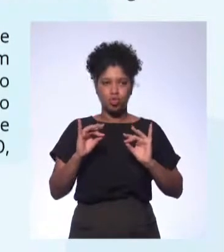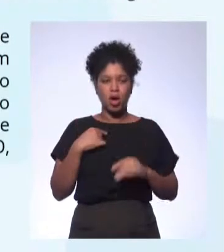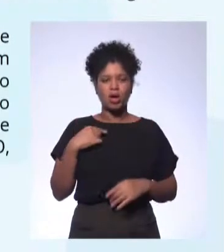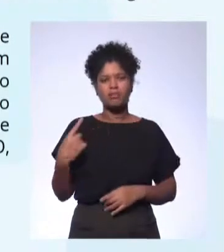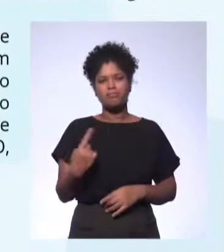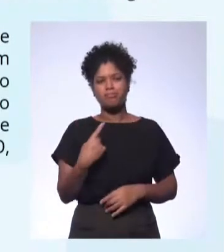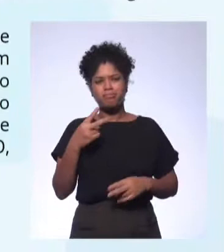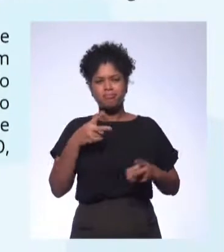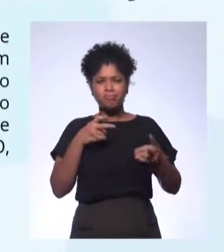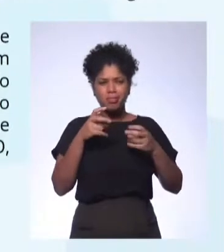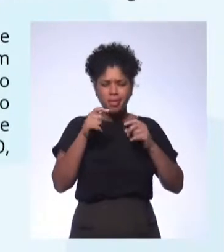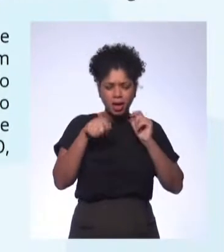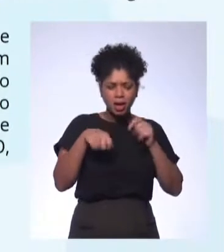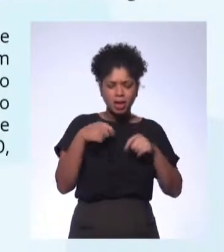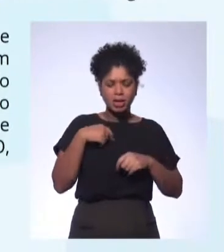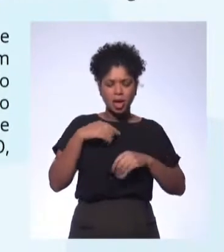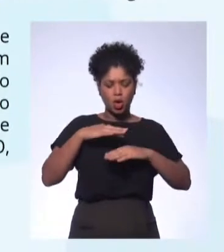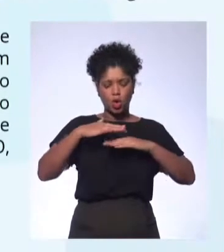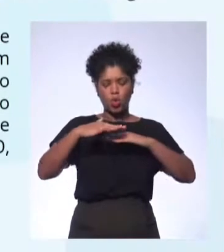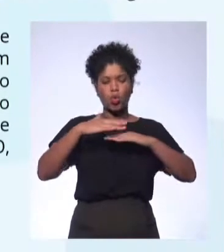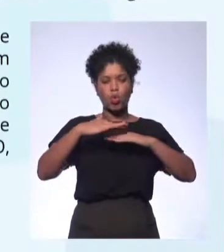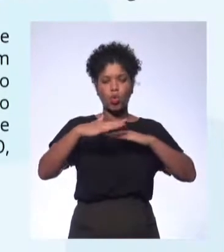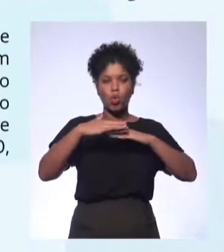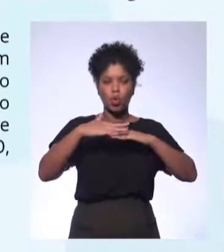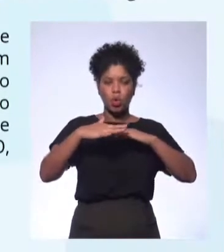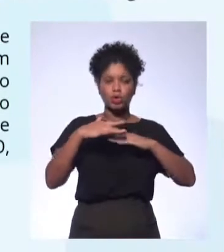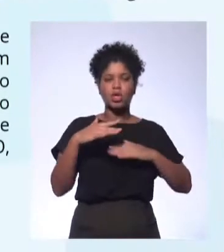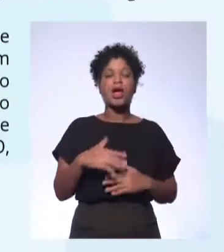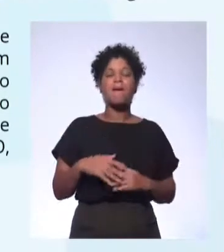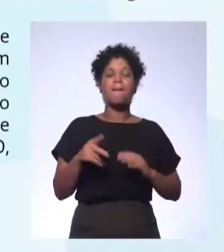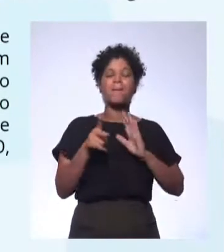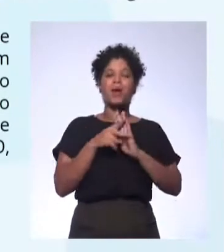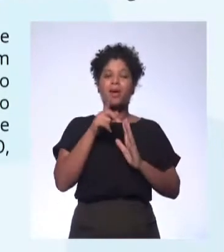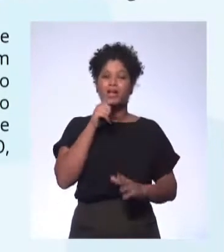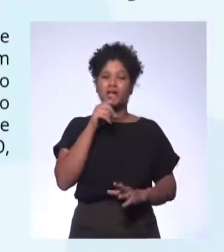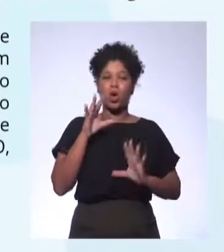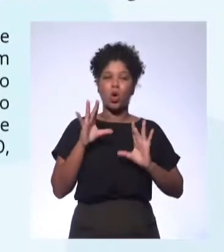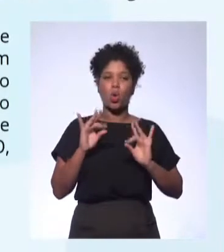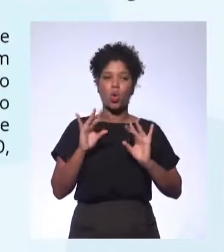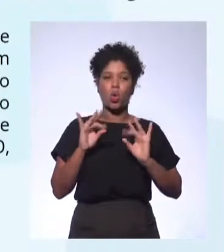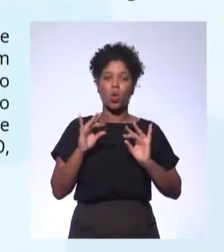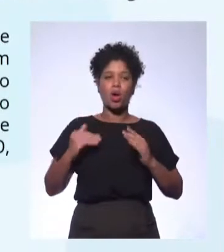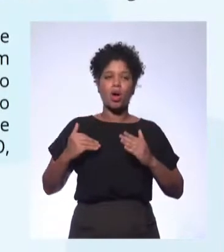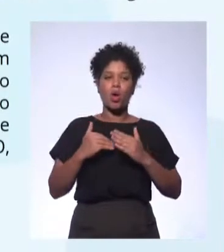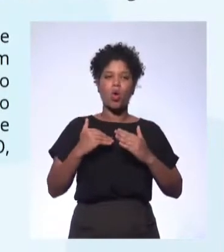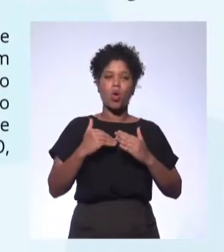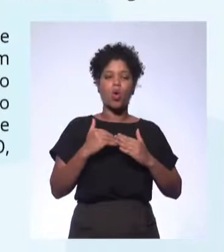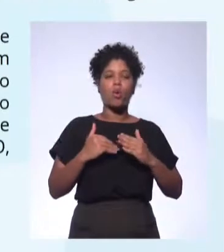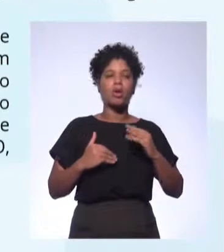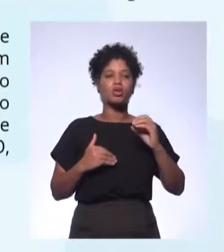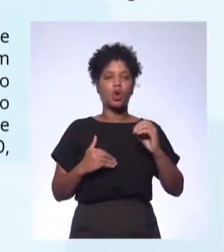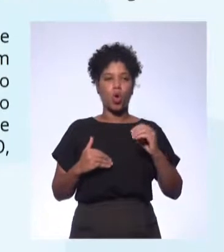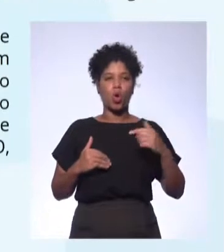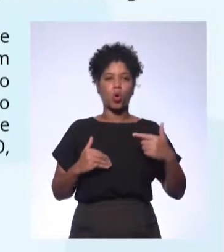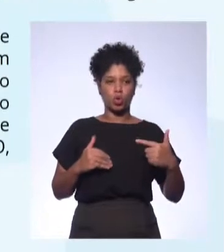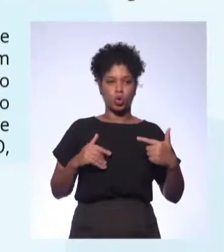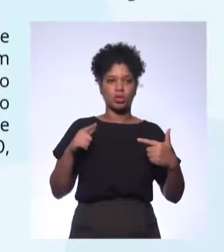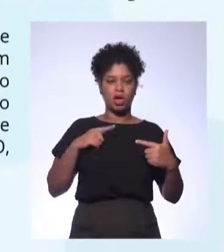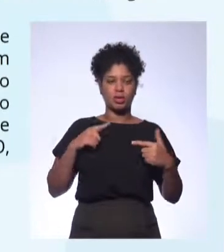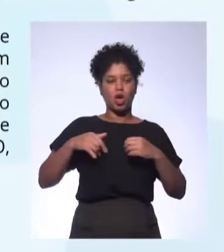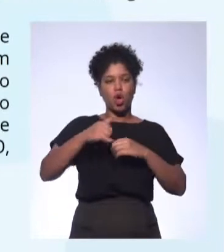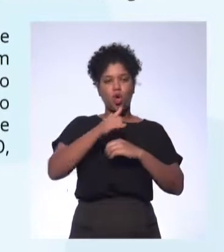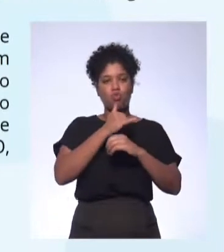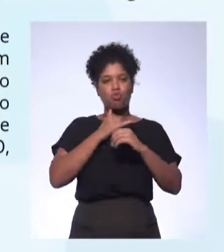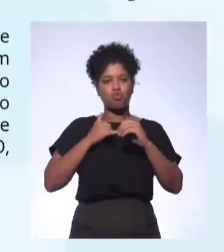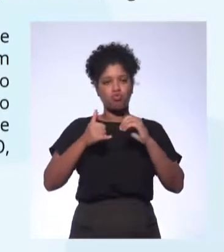imaginar que quando a extremidade negativa da molécula de água se aproxima do a dois a nuvem eletrônica da molécula